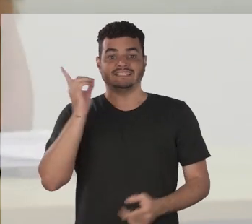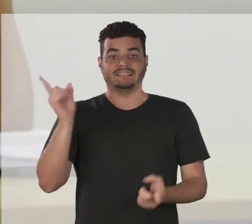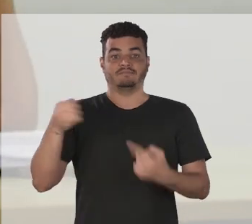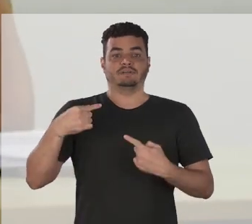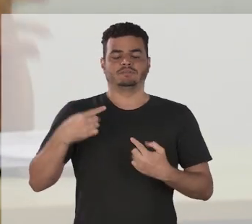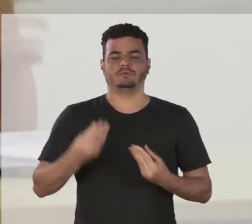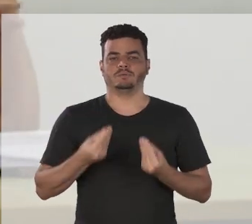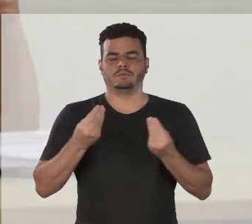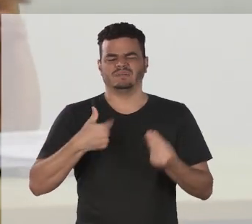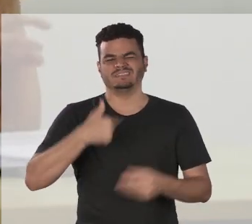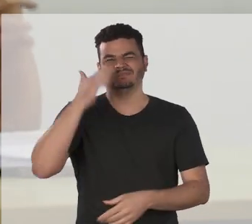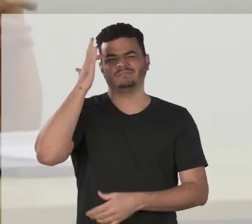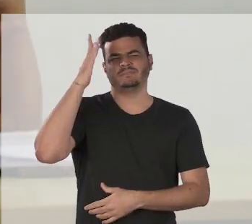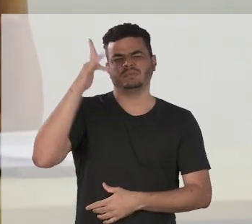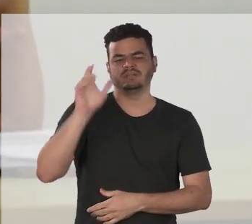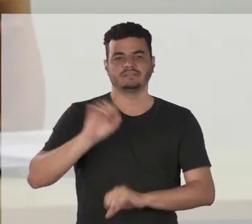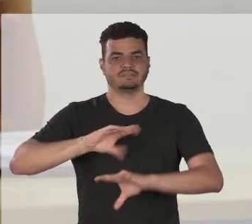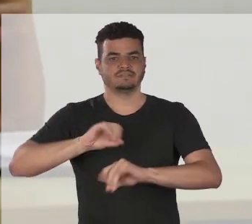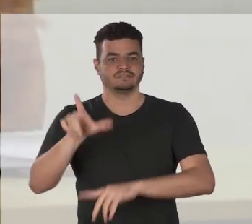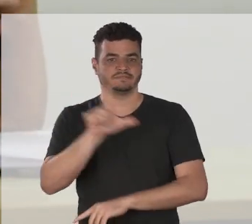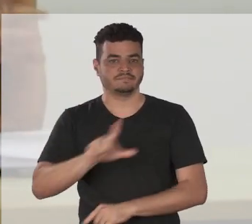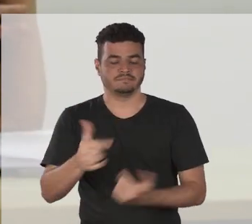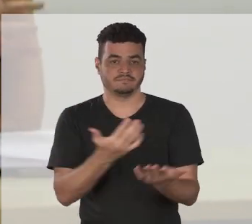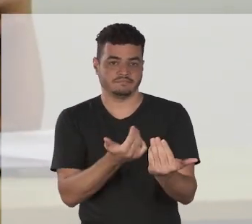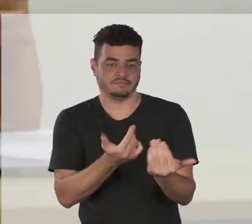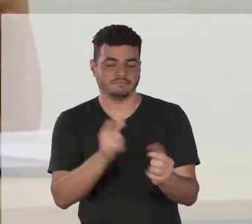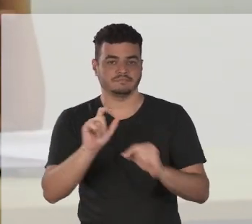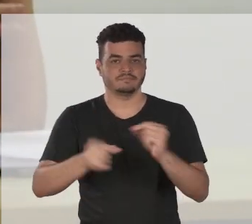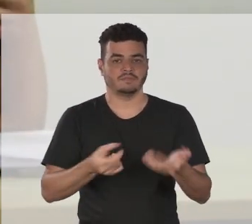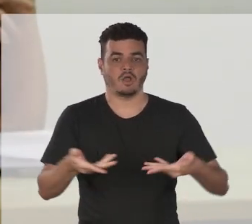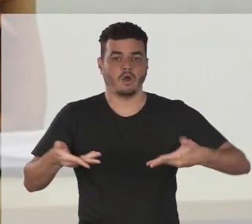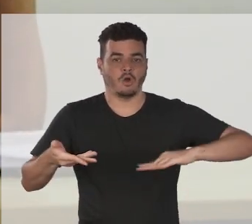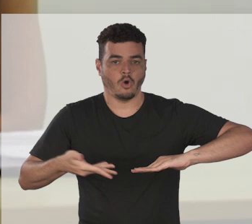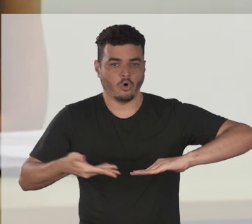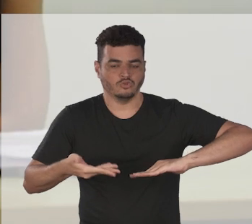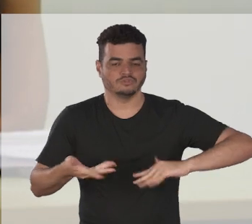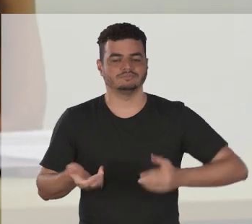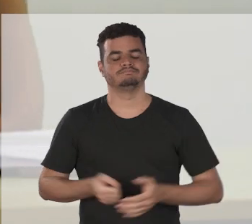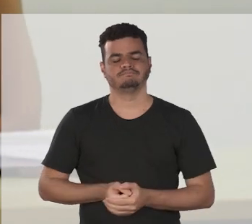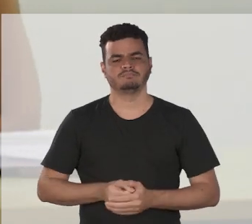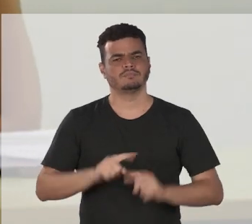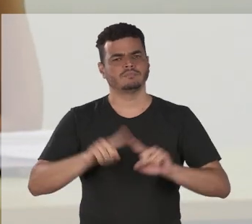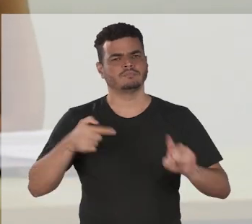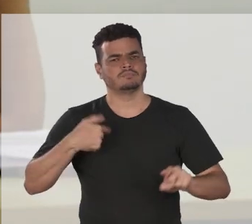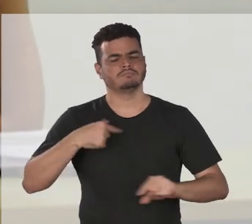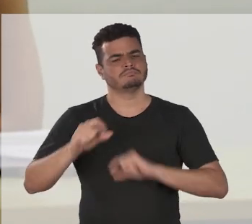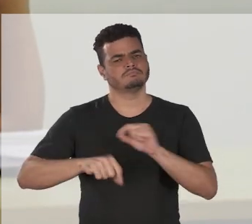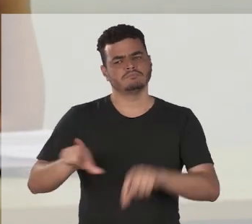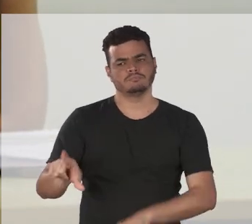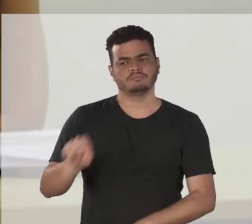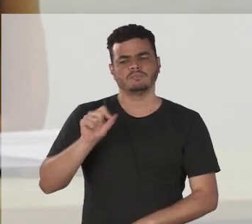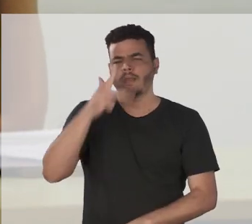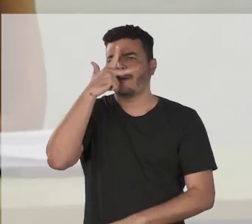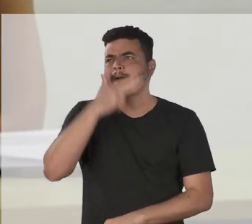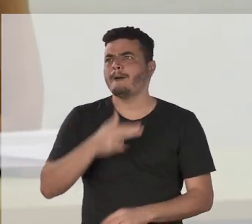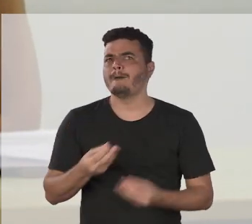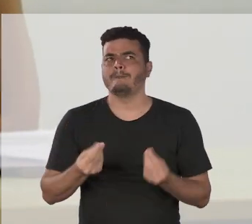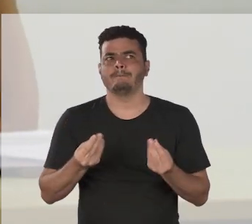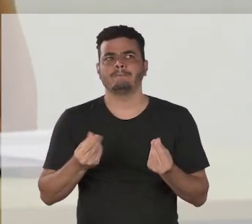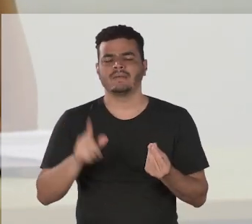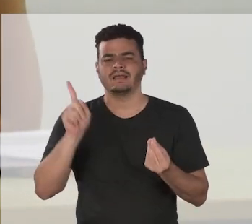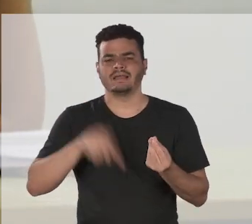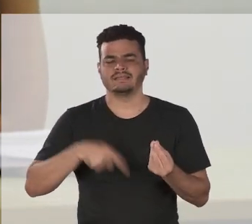não? Pensar no ensino da literatura infantil e juvenil na contemporaneidade. Mas, quando eu